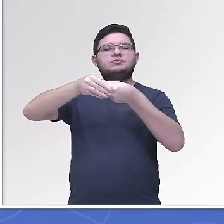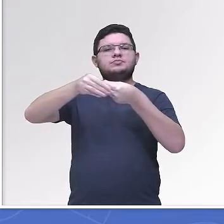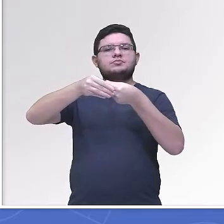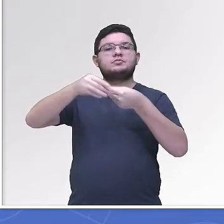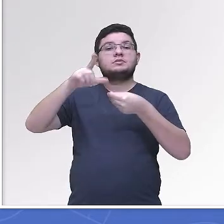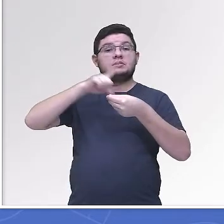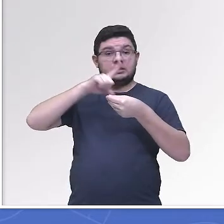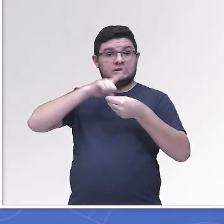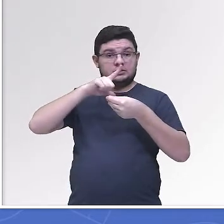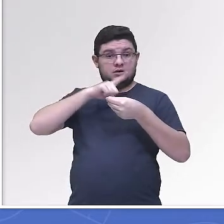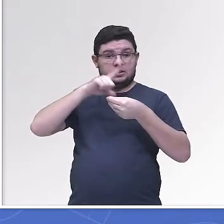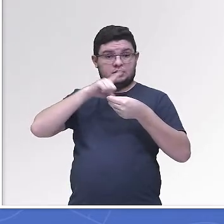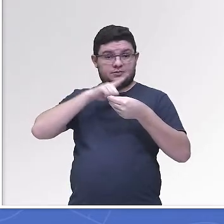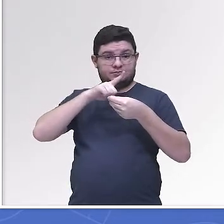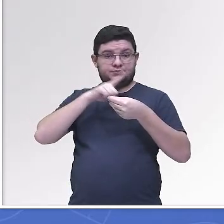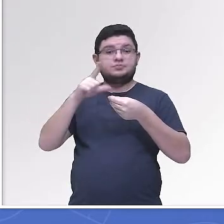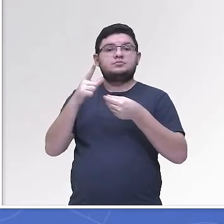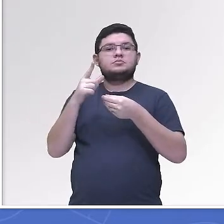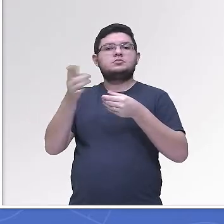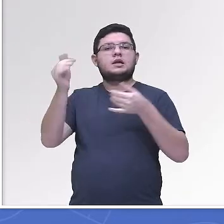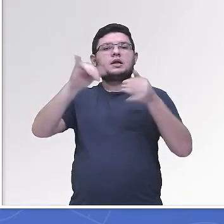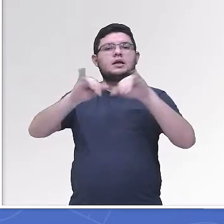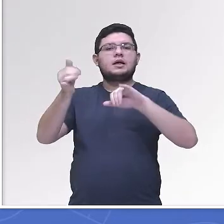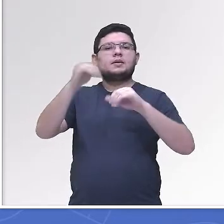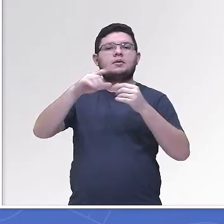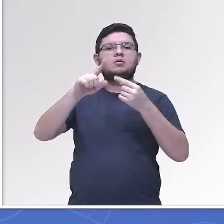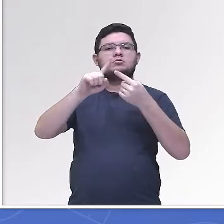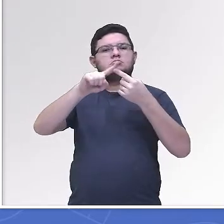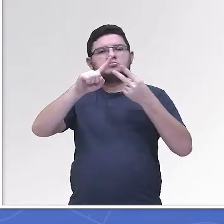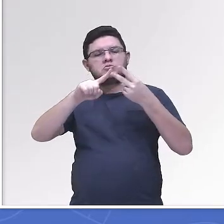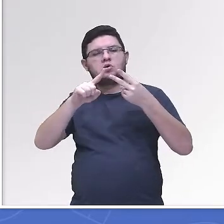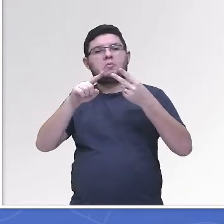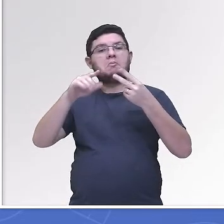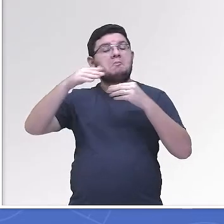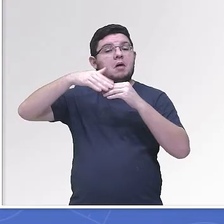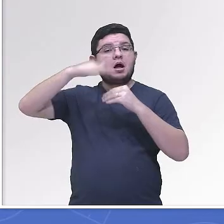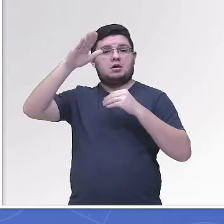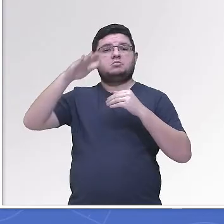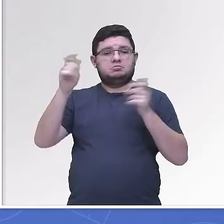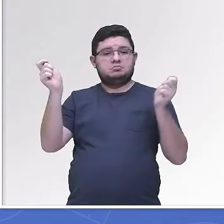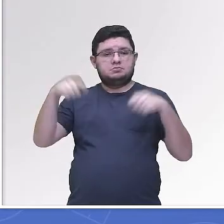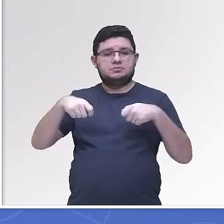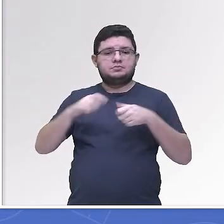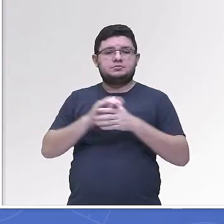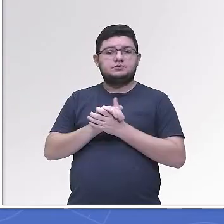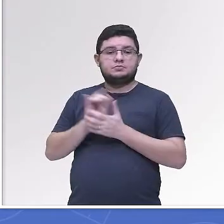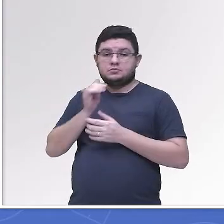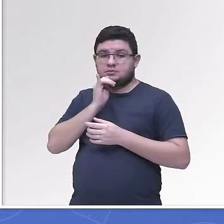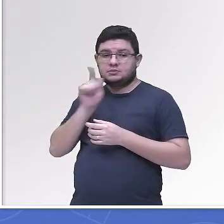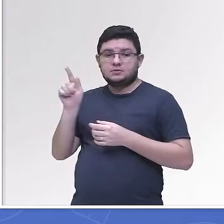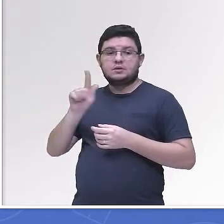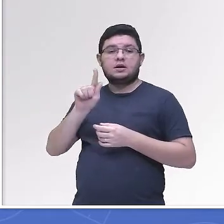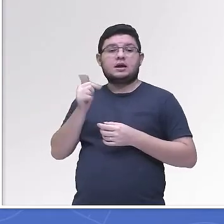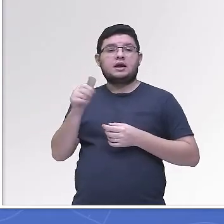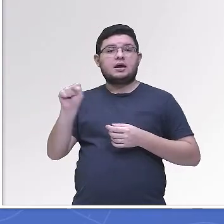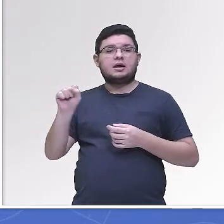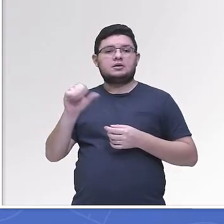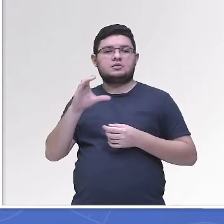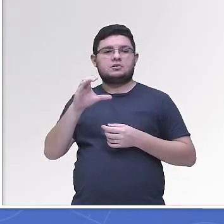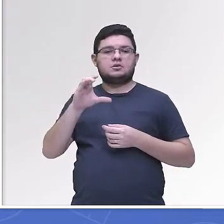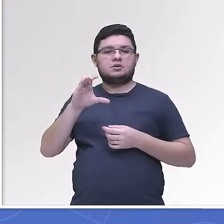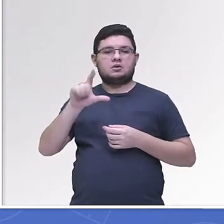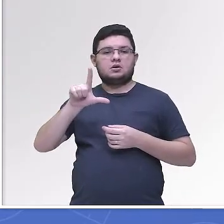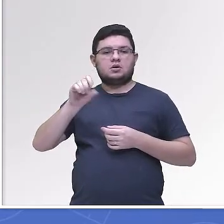2 ou mais elementos químicos diferentes. Por exemplo, aqui, o gás clorídrico é formado pelo hidrogênio e